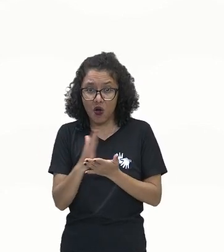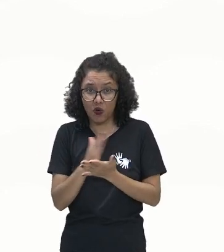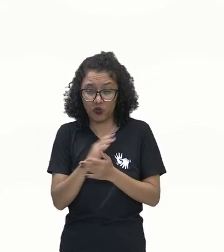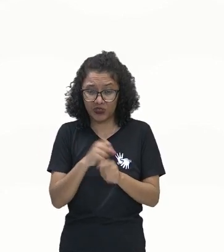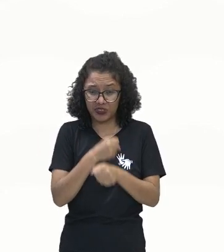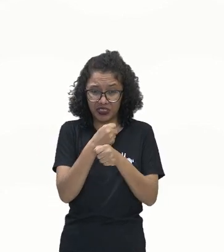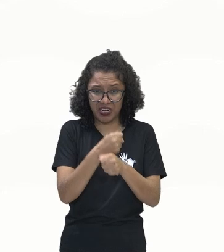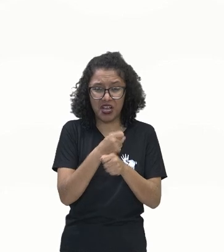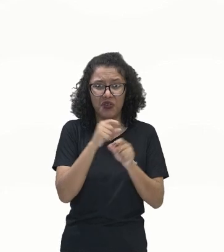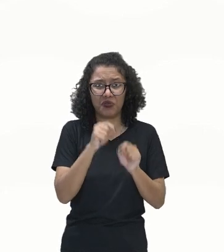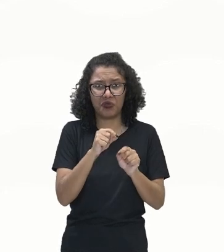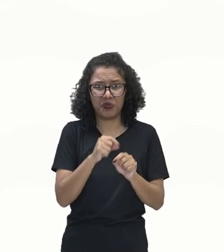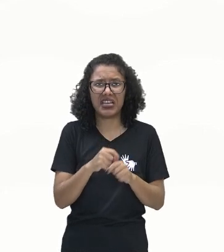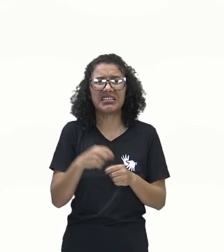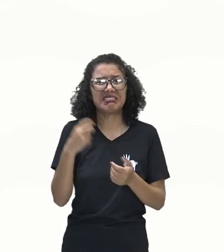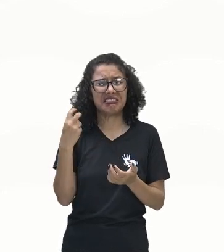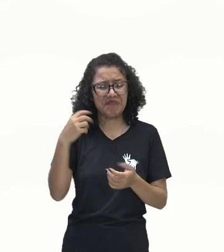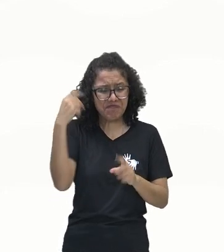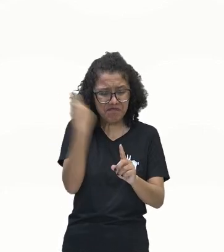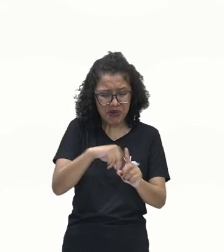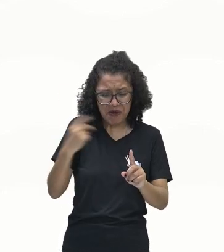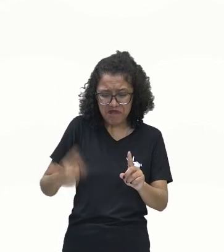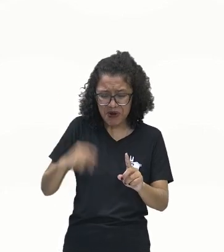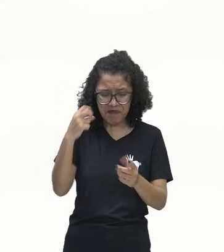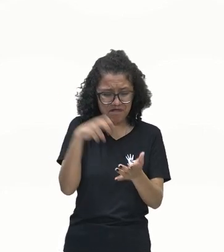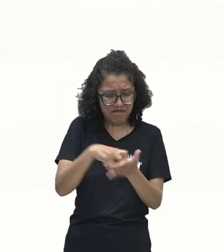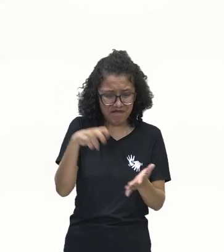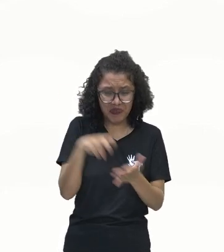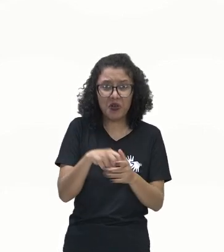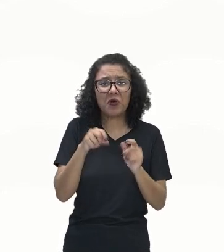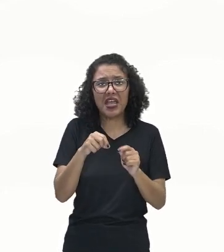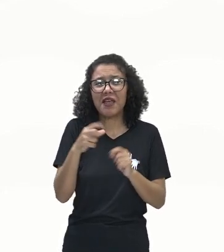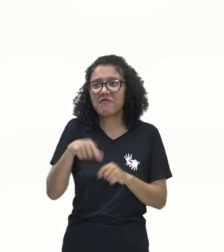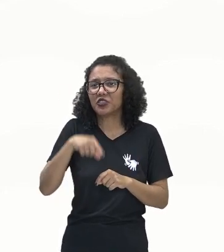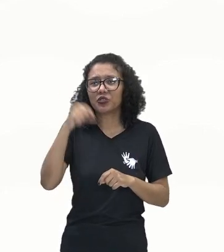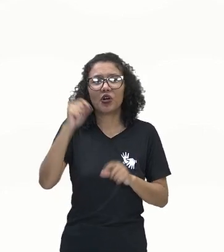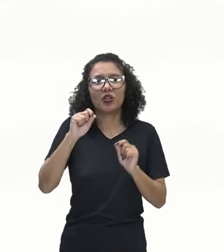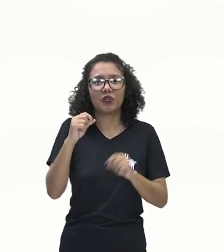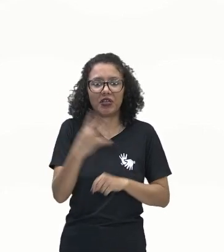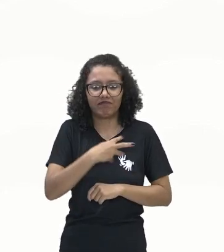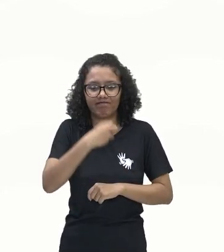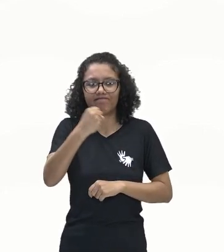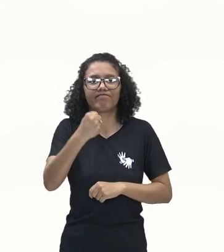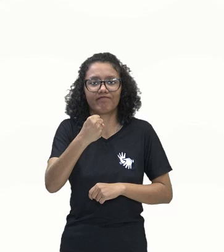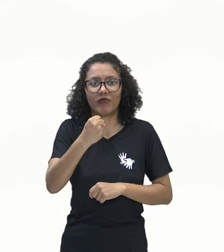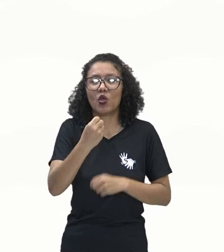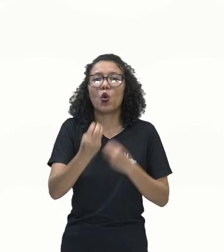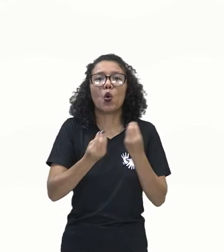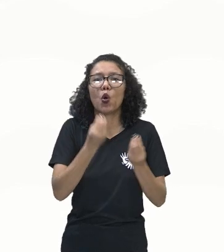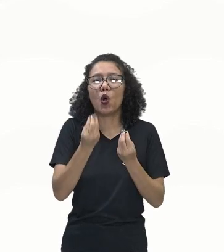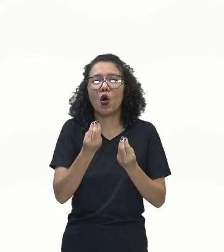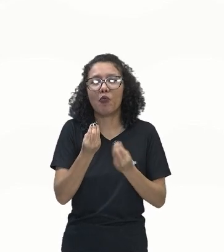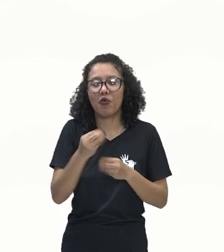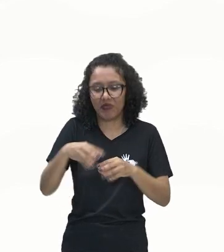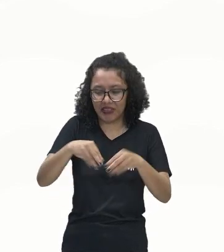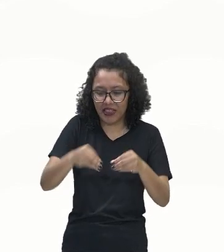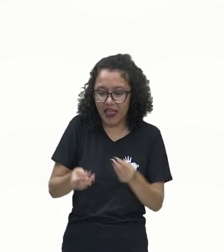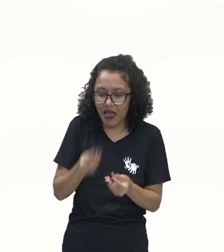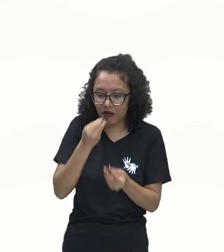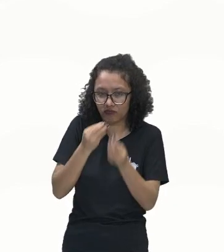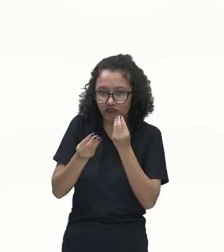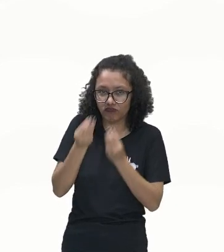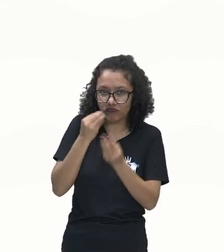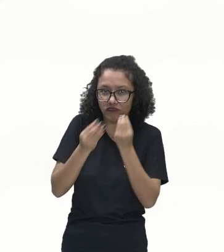tratos constantes, vão preferir retirar suas vidas, comendo terra, que vai gerar aí